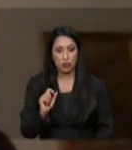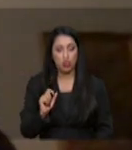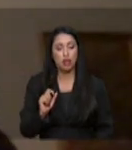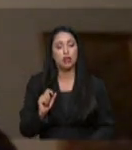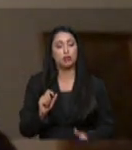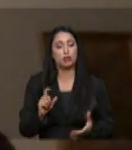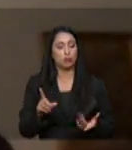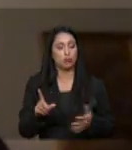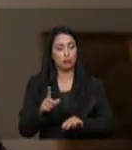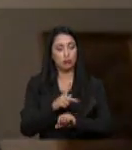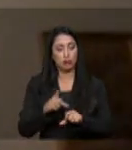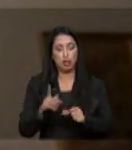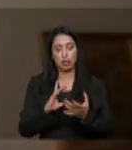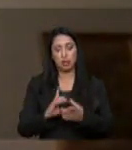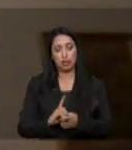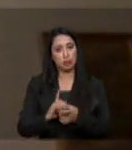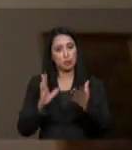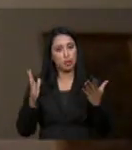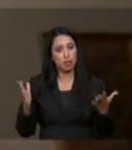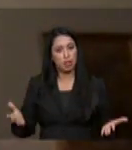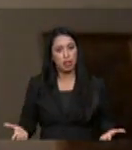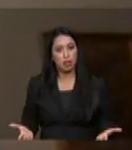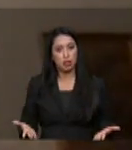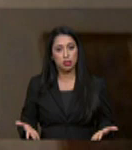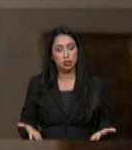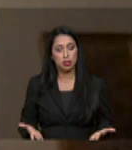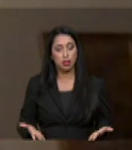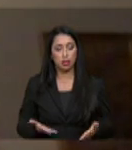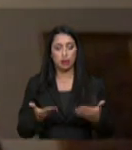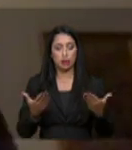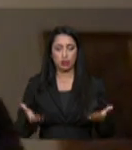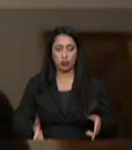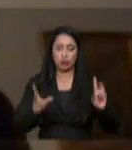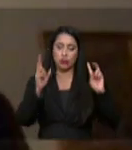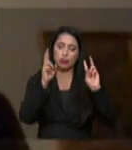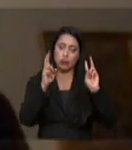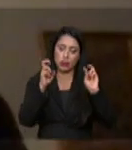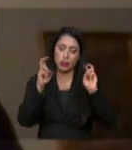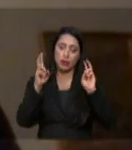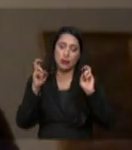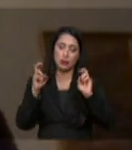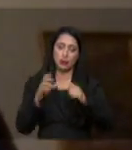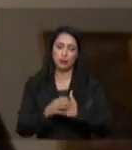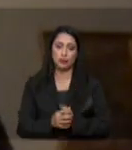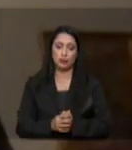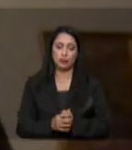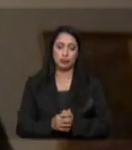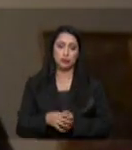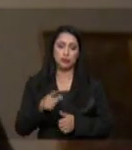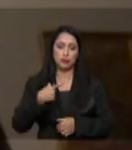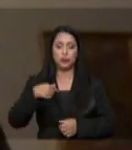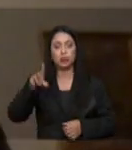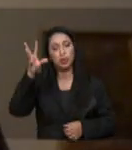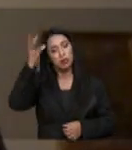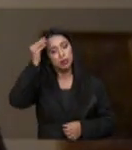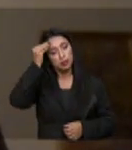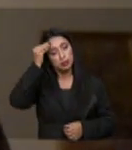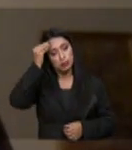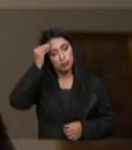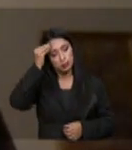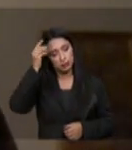Estado democrático de direito tão sobre esse aspectos eu entendo que